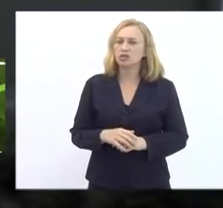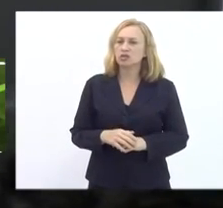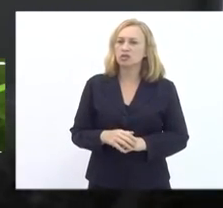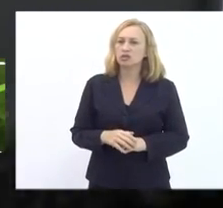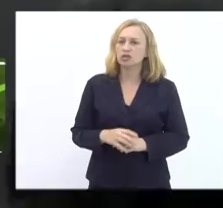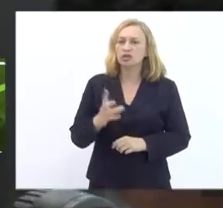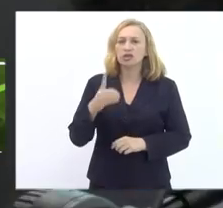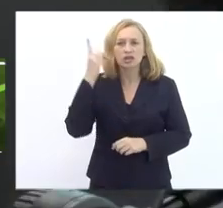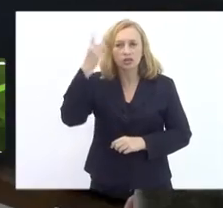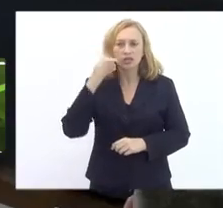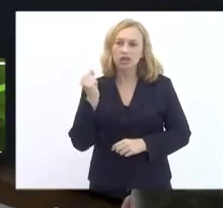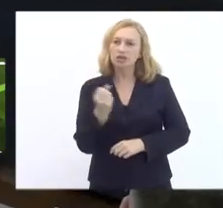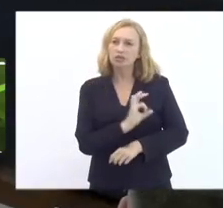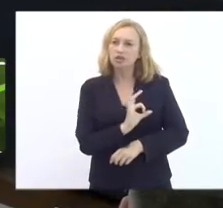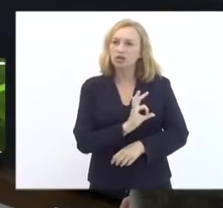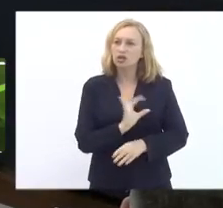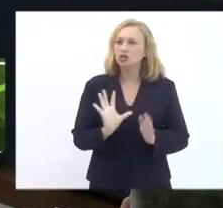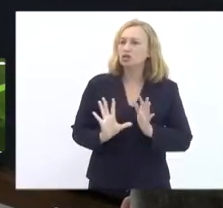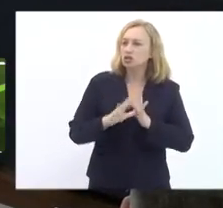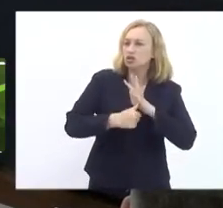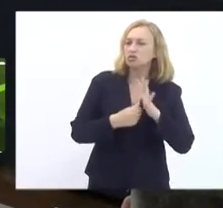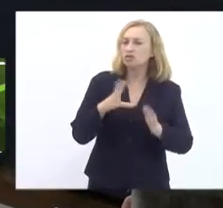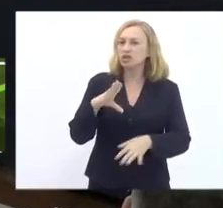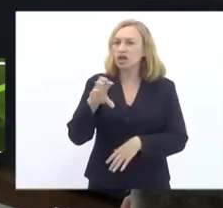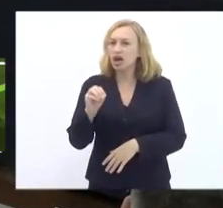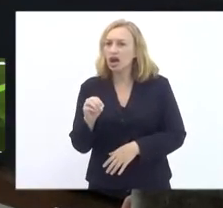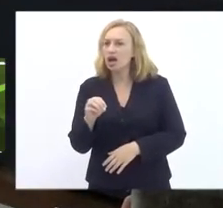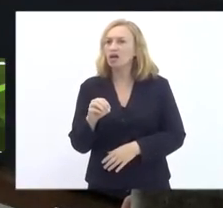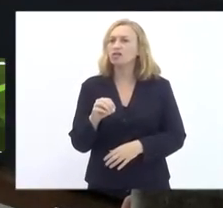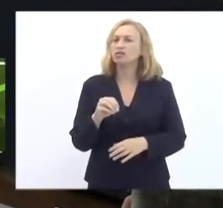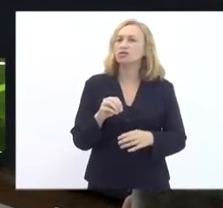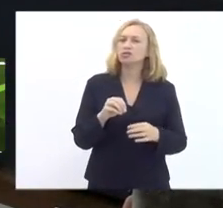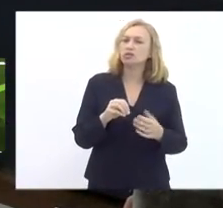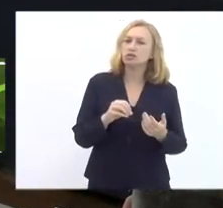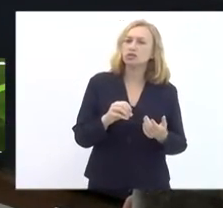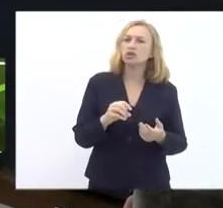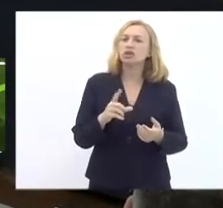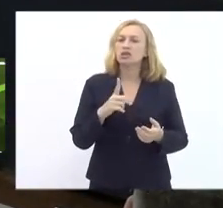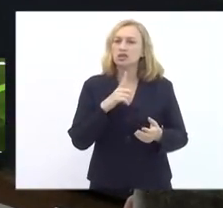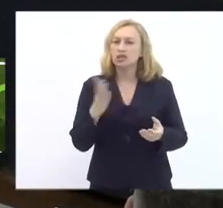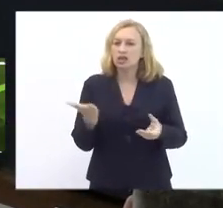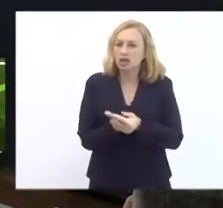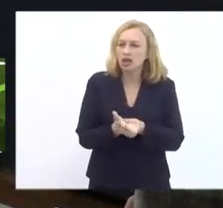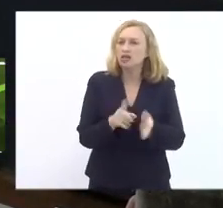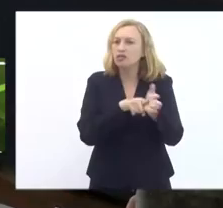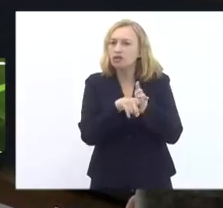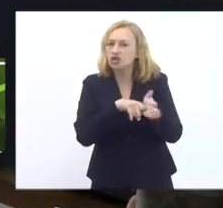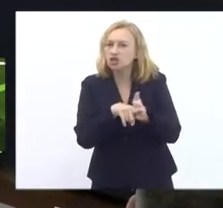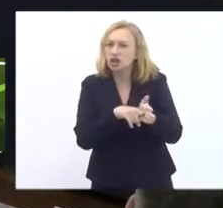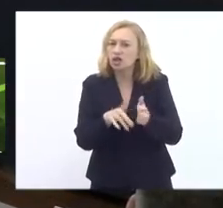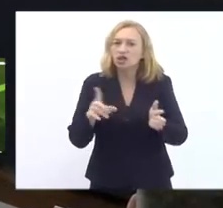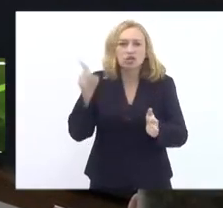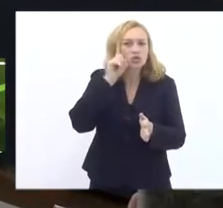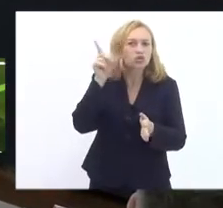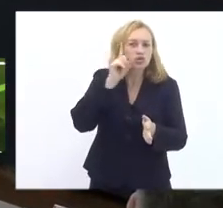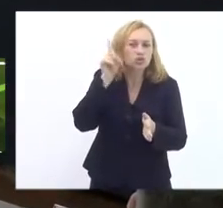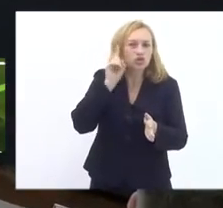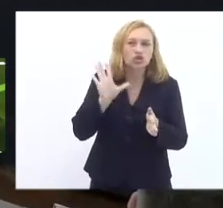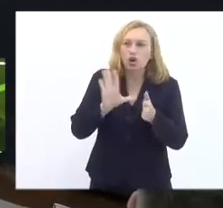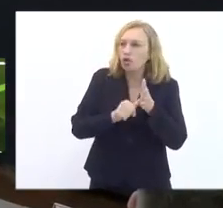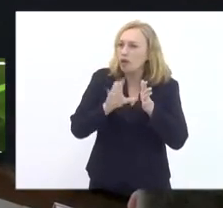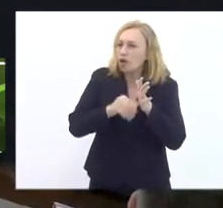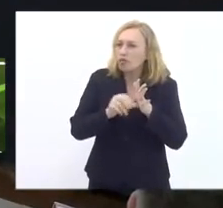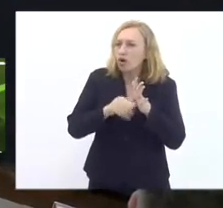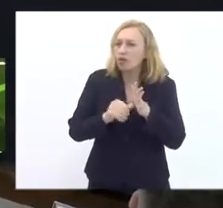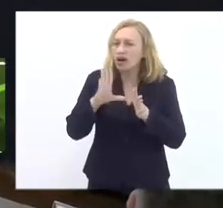deputada Marta Rocha, dos índices de furto de carro, das ocorrências, se tem inquérito, foi investigado, porque todo dia furta a cabo, todo